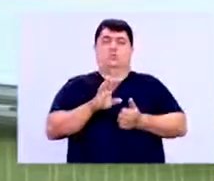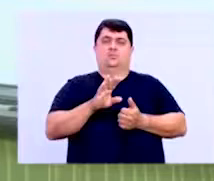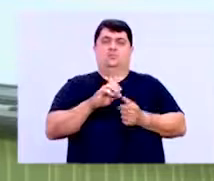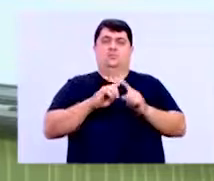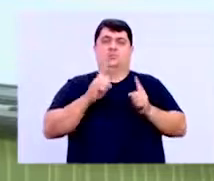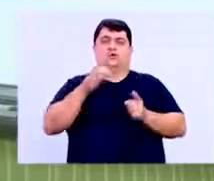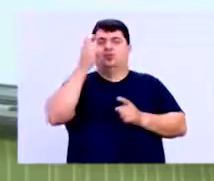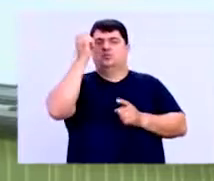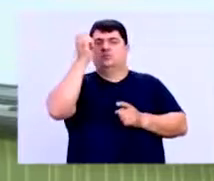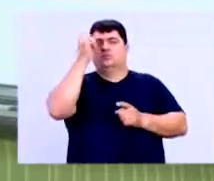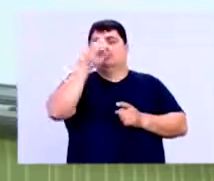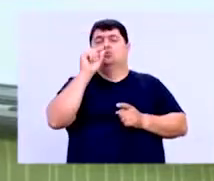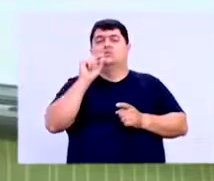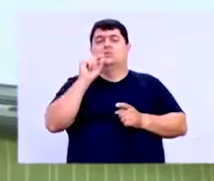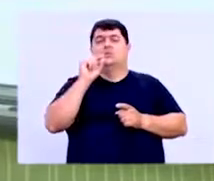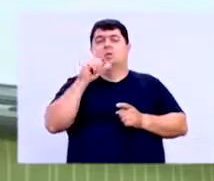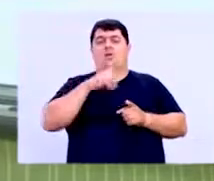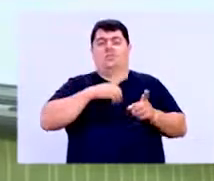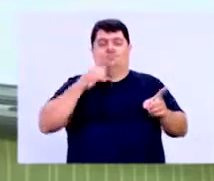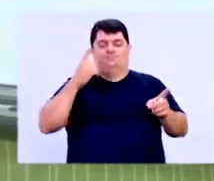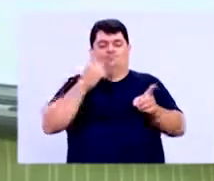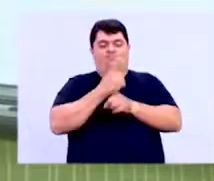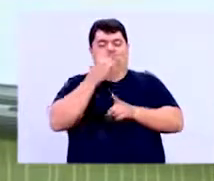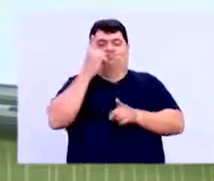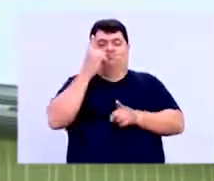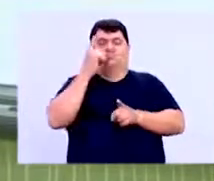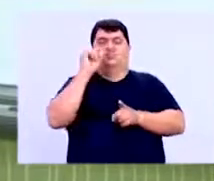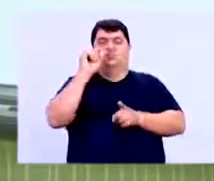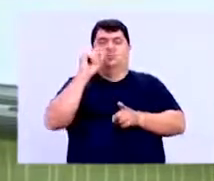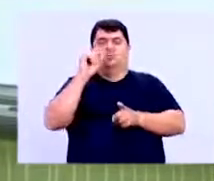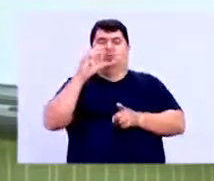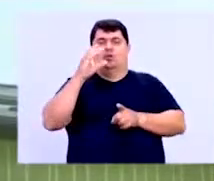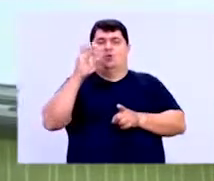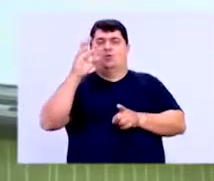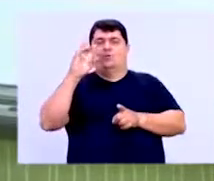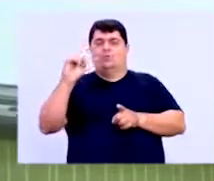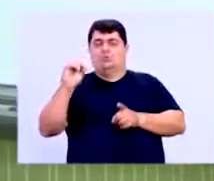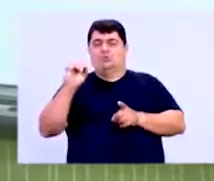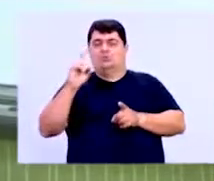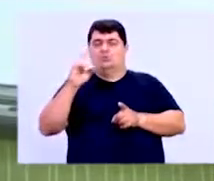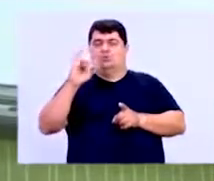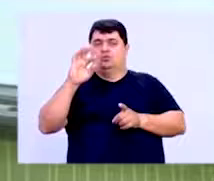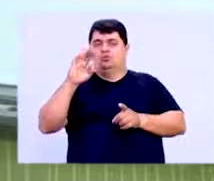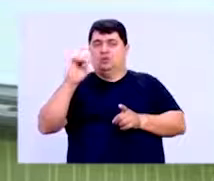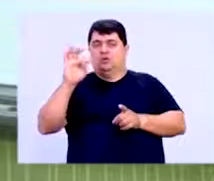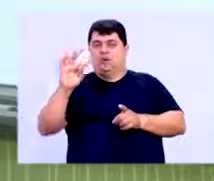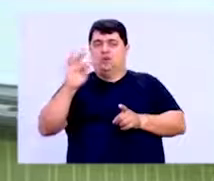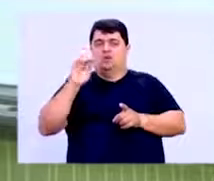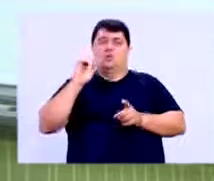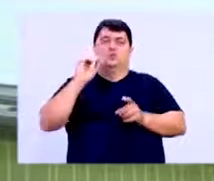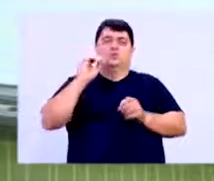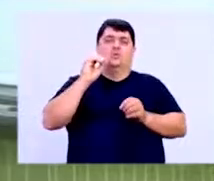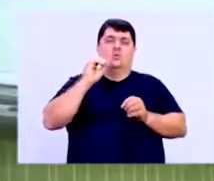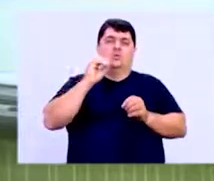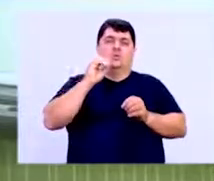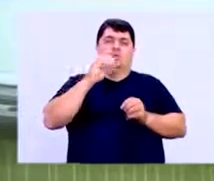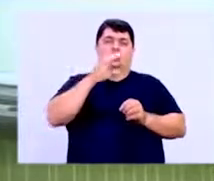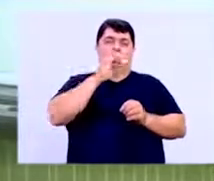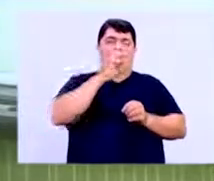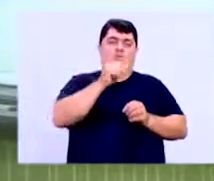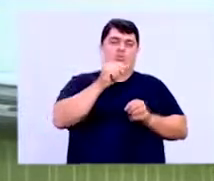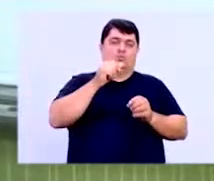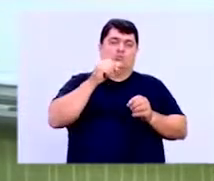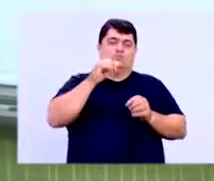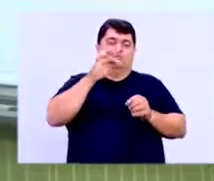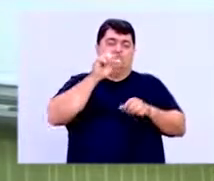mais difícil disso? Identificar o que é custo direto, o que é custo indireto, o que é custo fixo, o que é custo